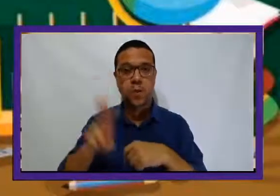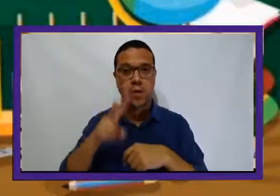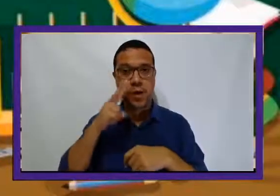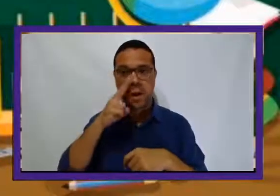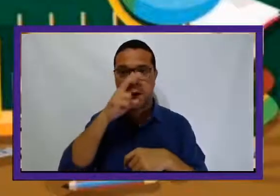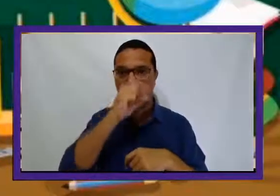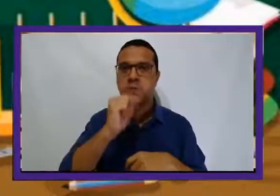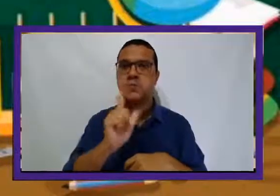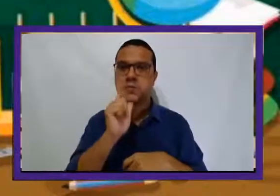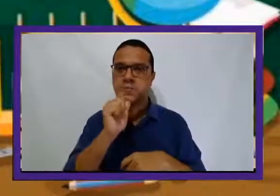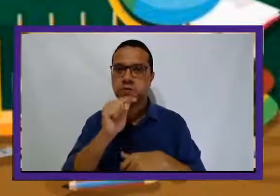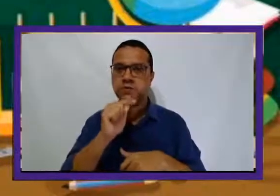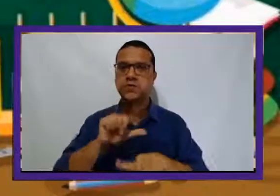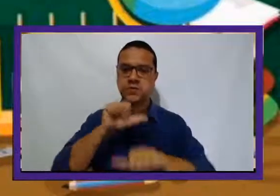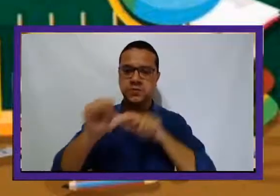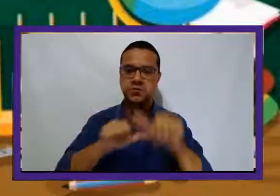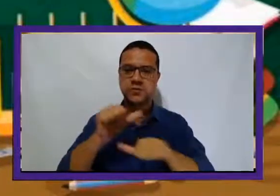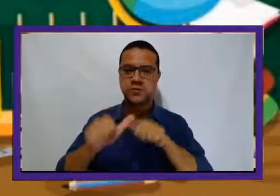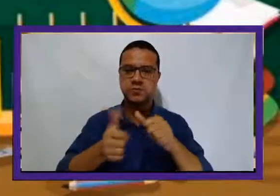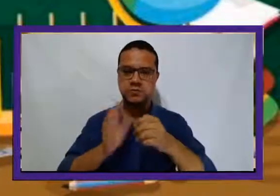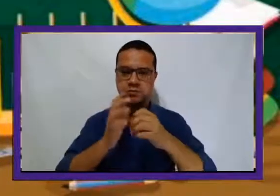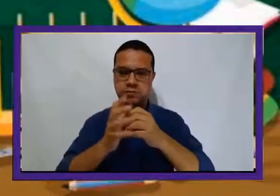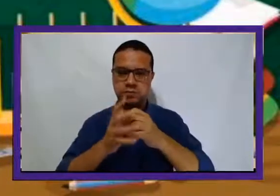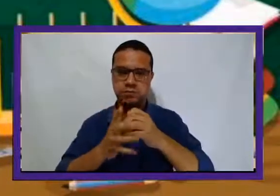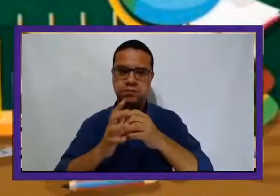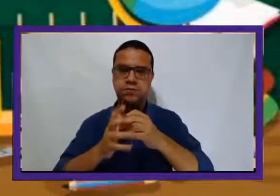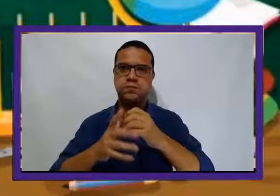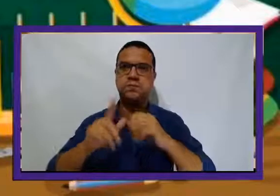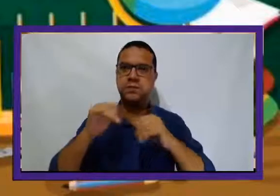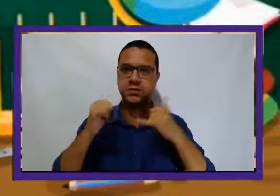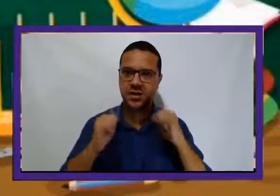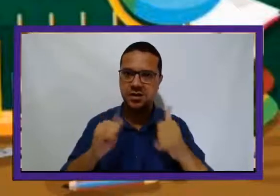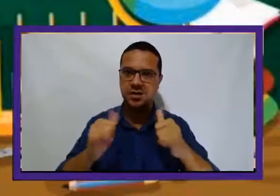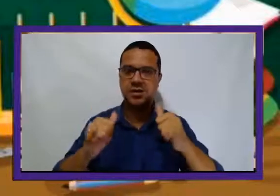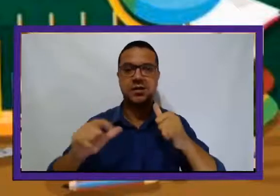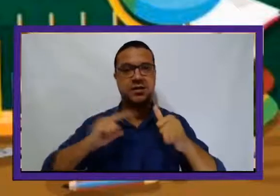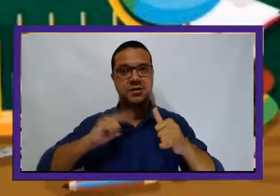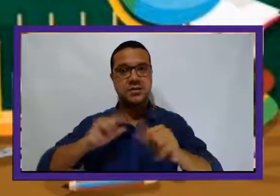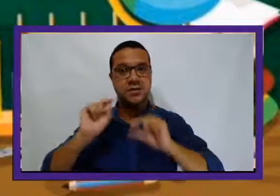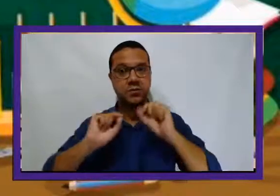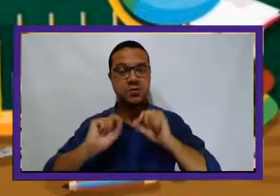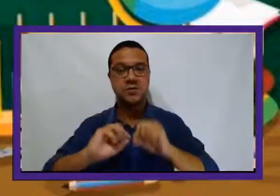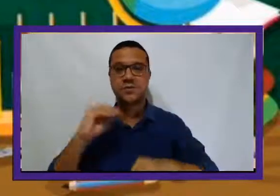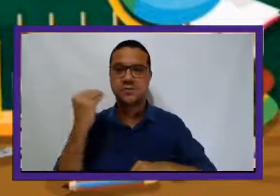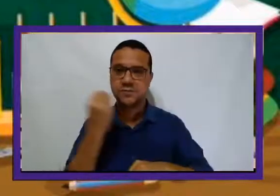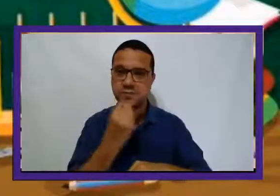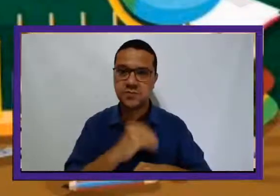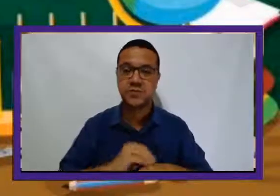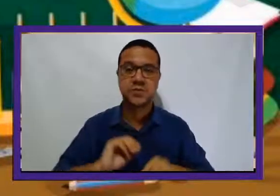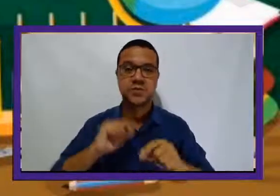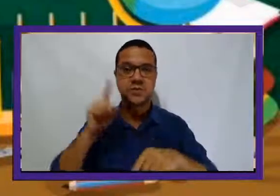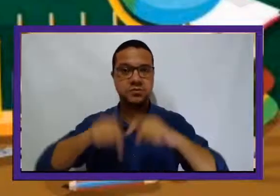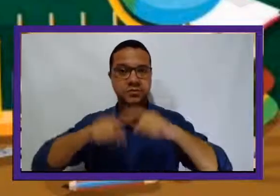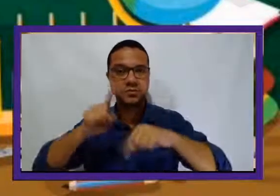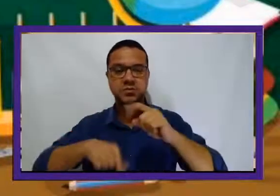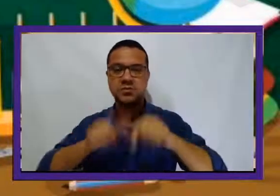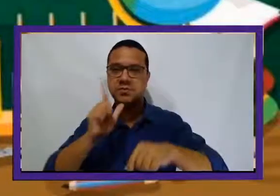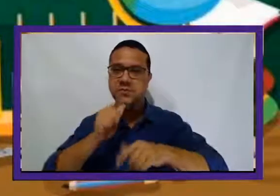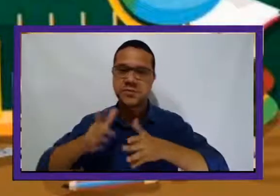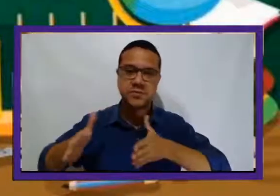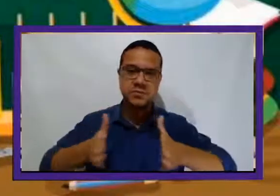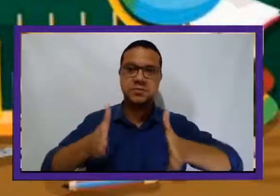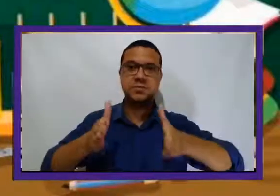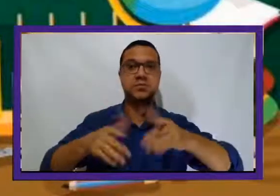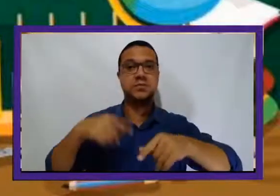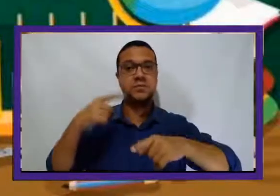da água Gera energia Elétrica E lá A gente tem O que? O aproveitamento Dos recursos Hídricos